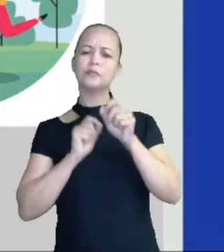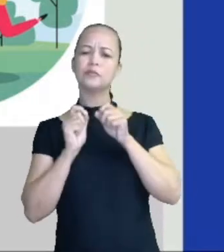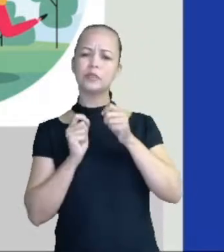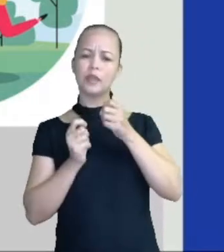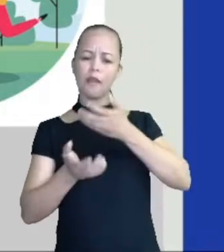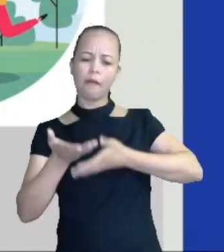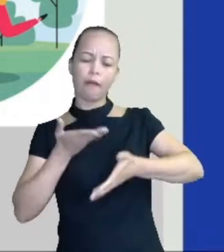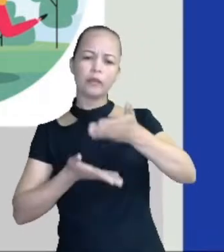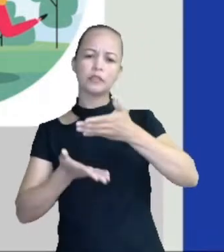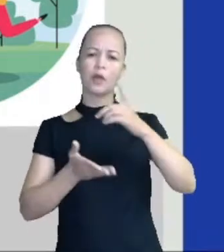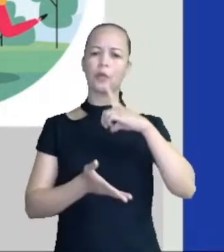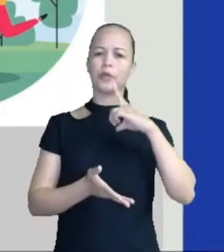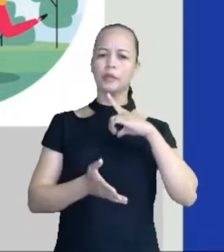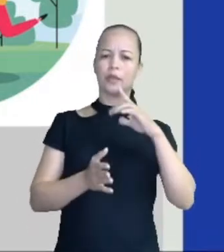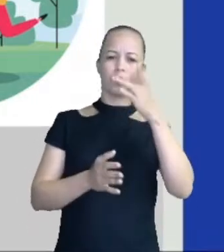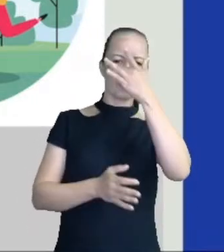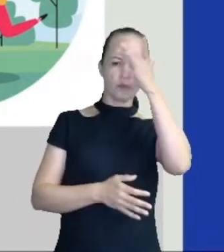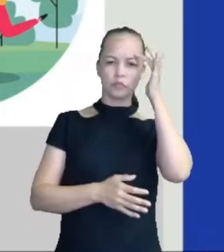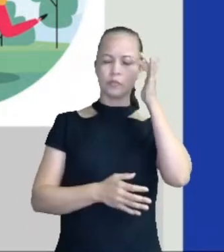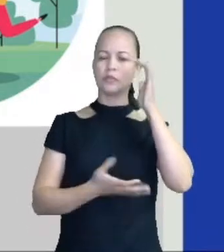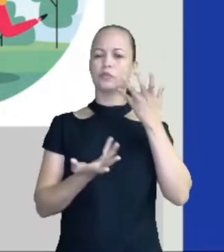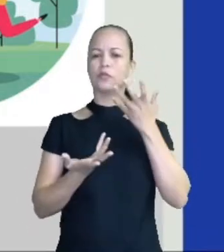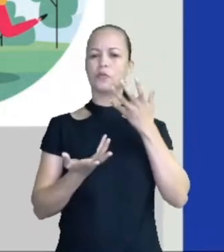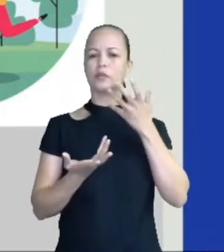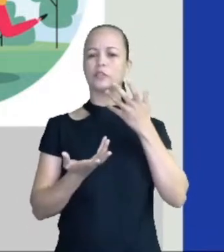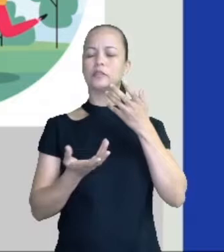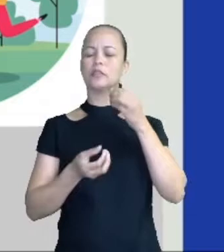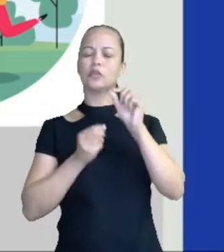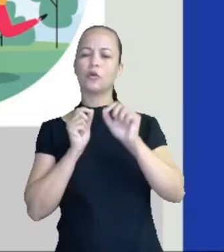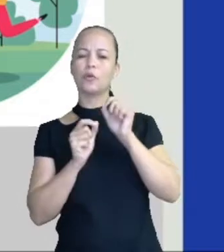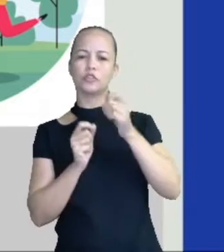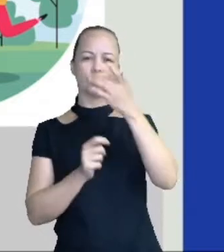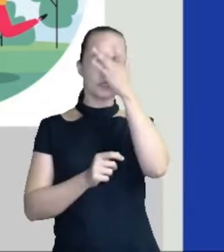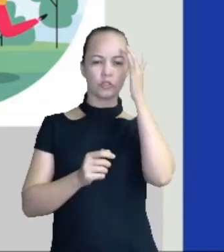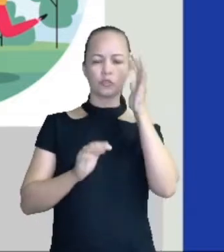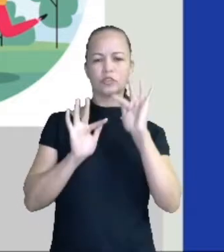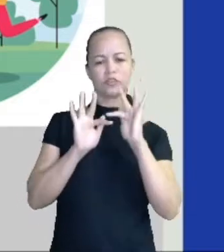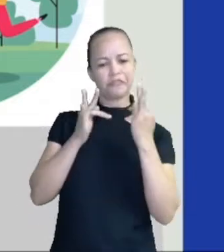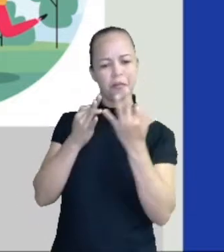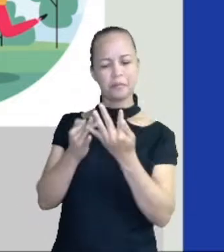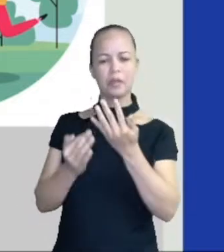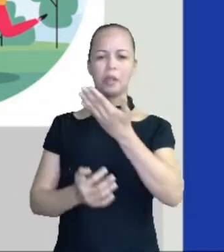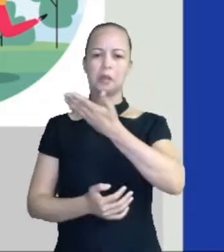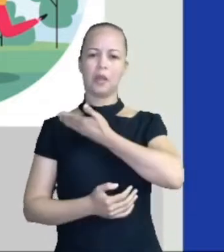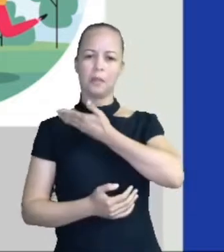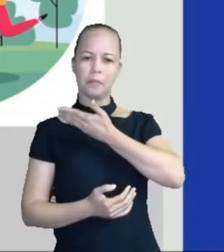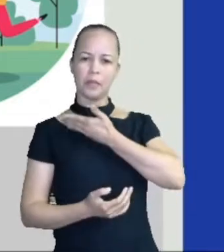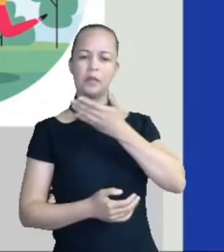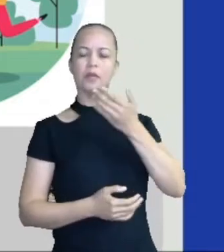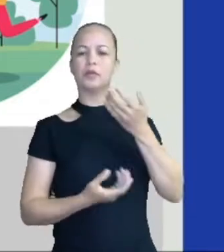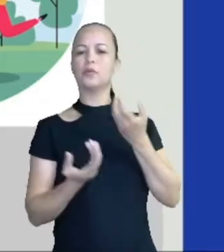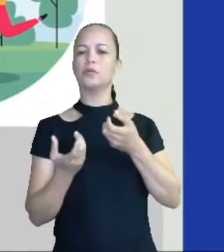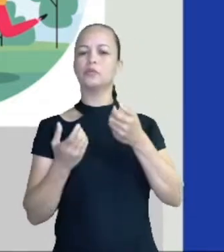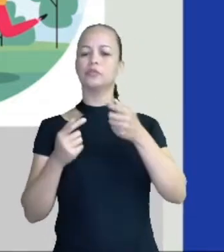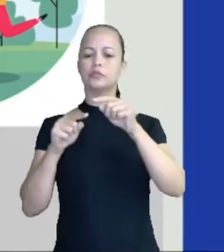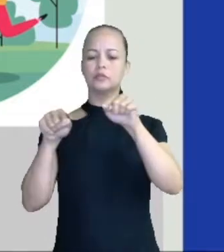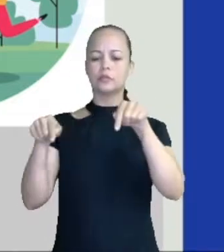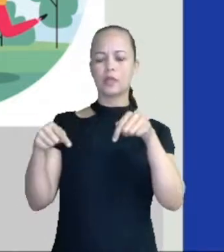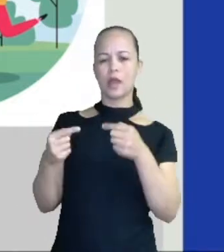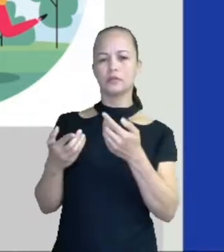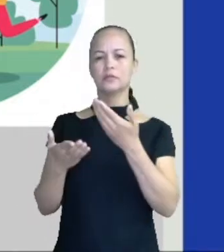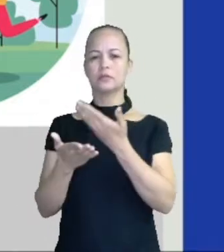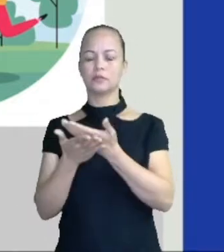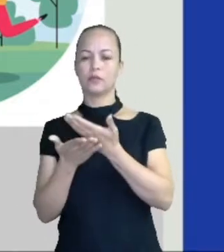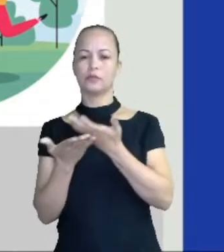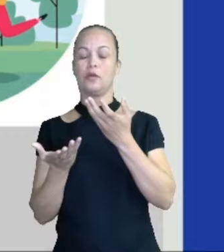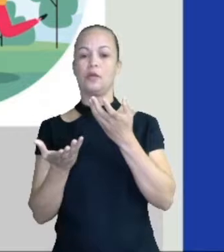outras pessoas, seja com as pessoas da nossa família, com os nossos amigos, com os nossos colegas, né, de sala de aula, que agora a gente está